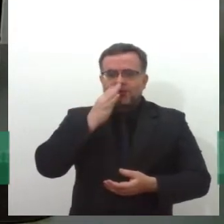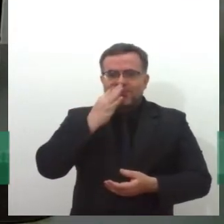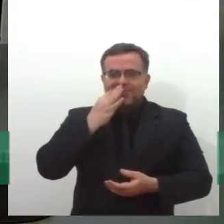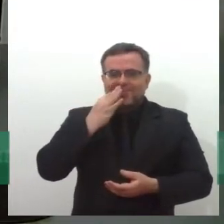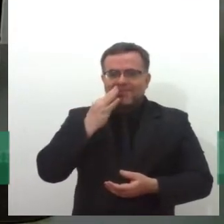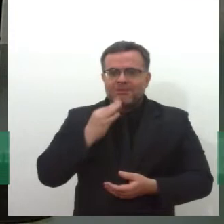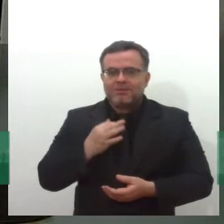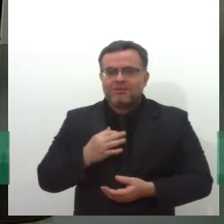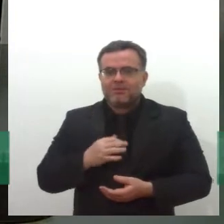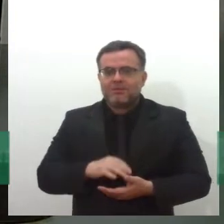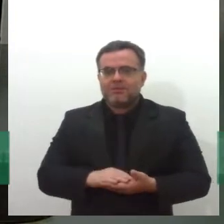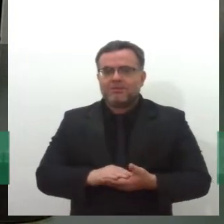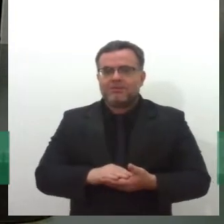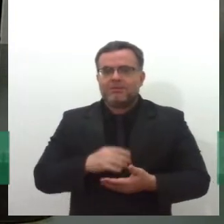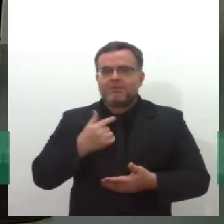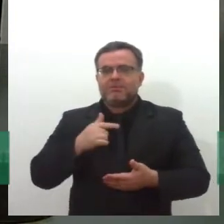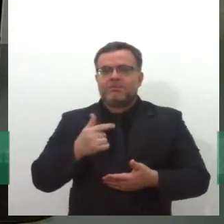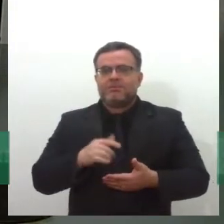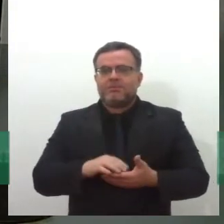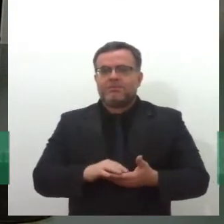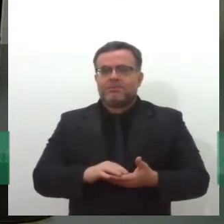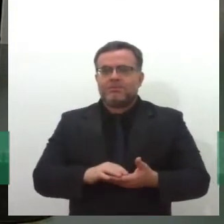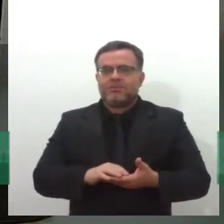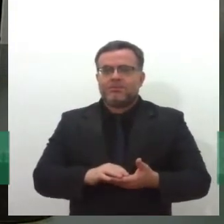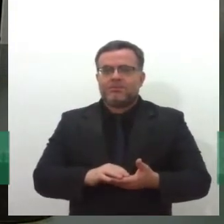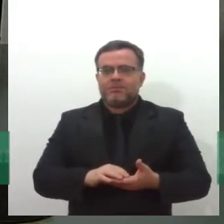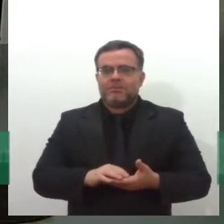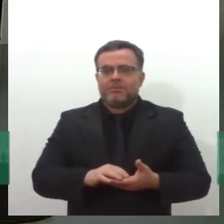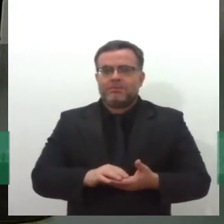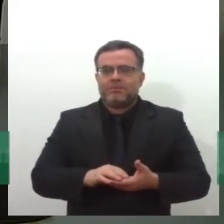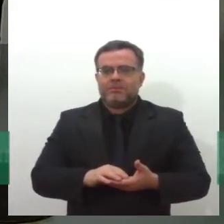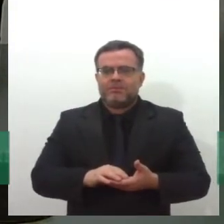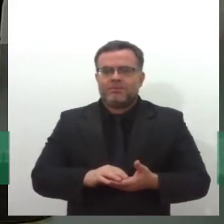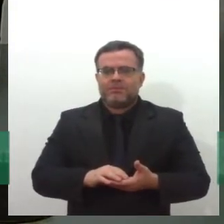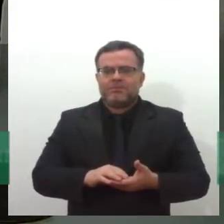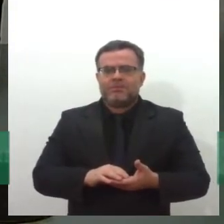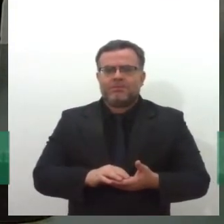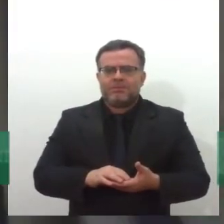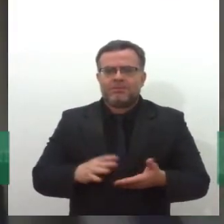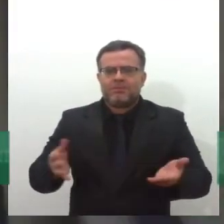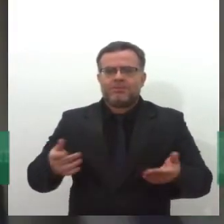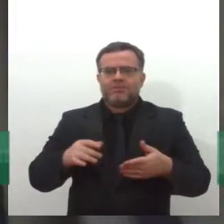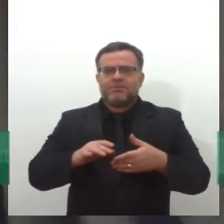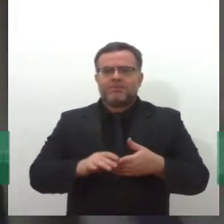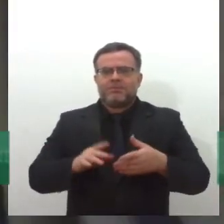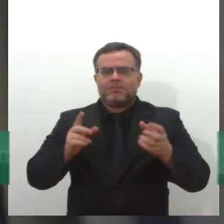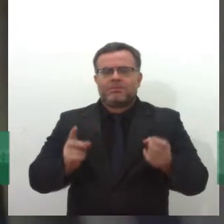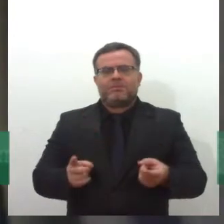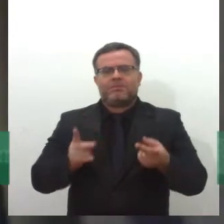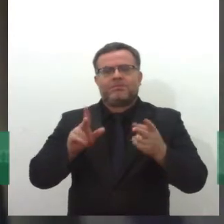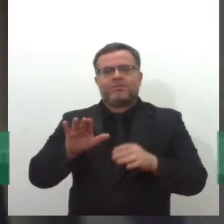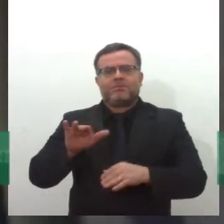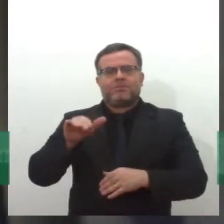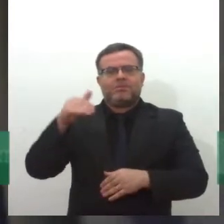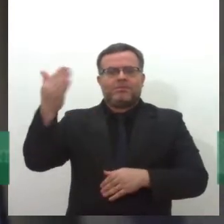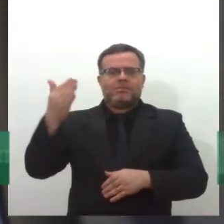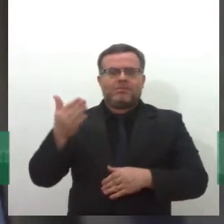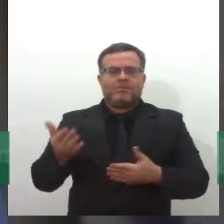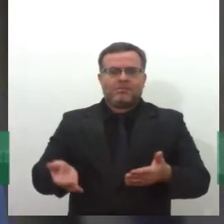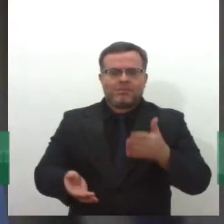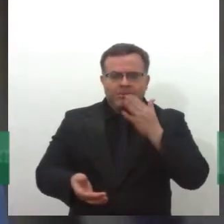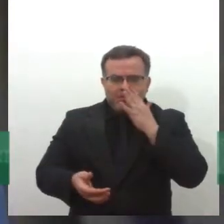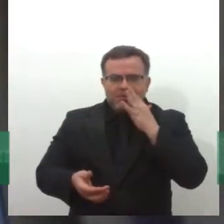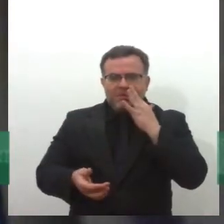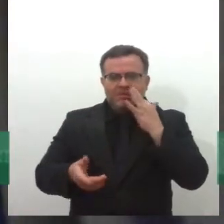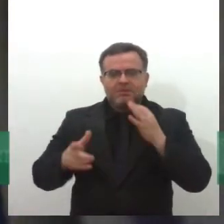ele não dá conta da demanda por combustíveis, isso principalmente no Nordeste. Então, a importação, que é feita majoritariamente por players